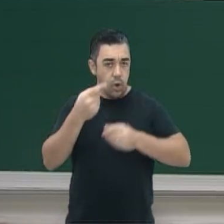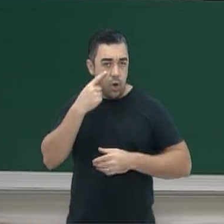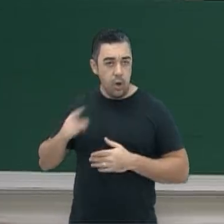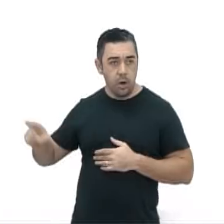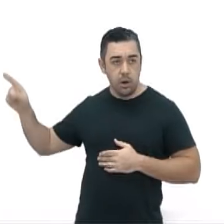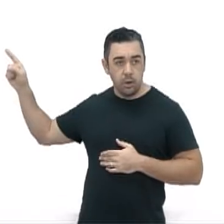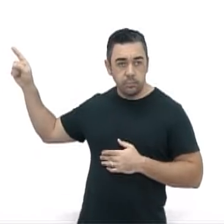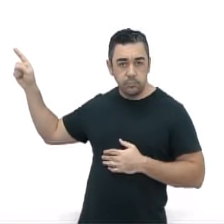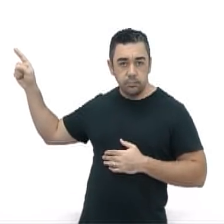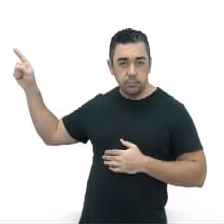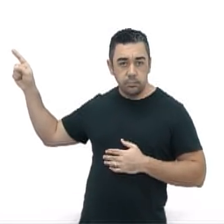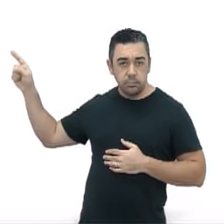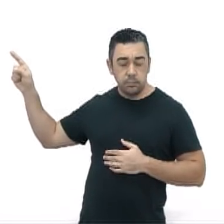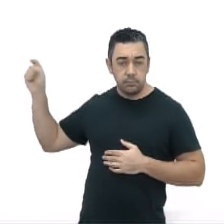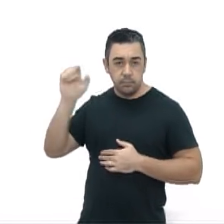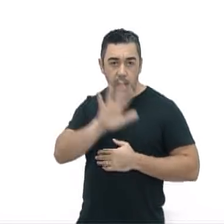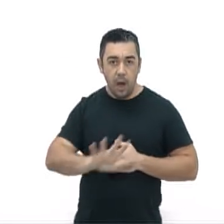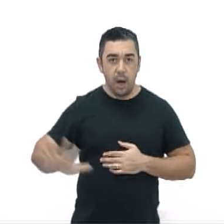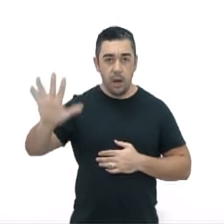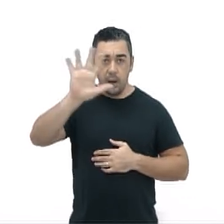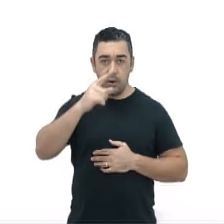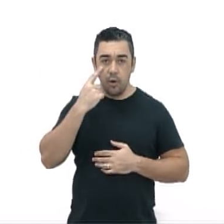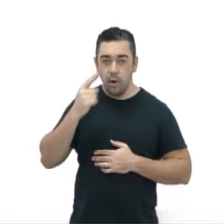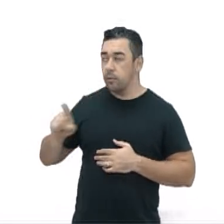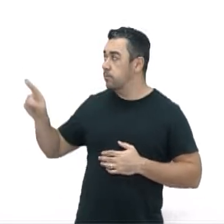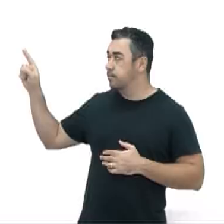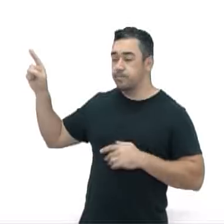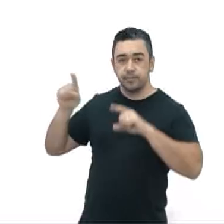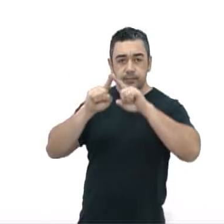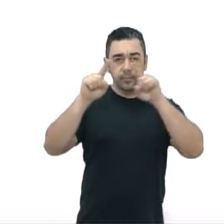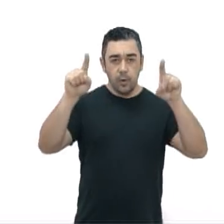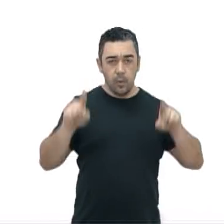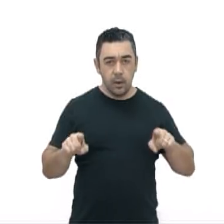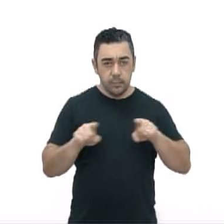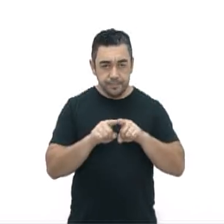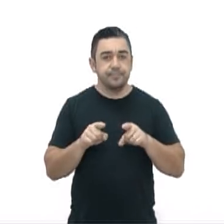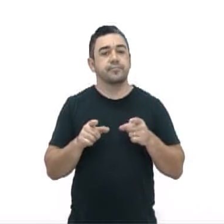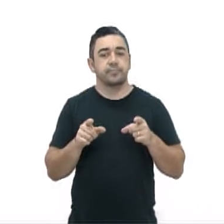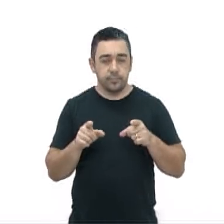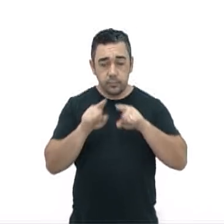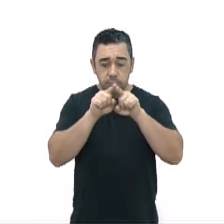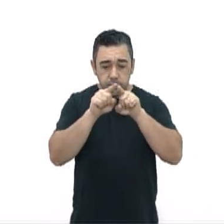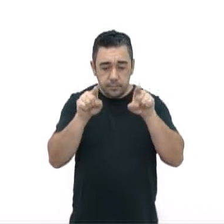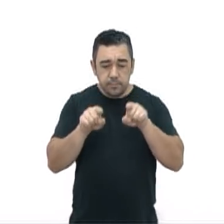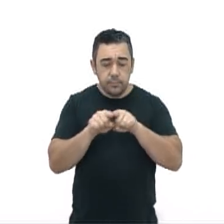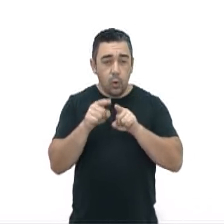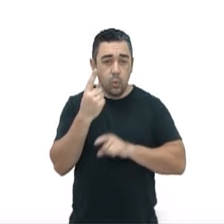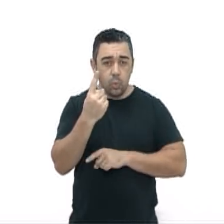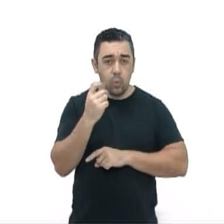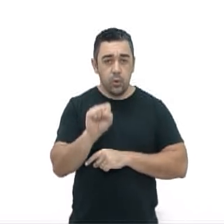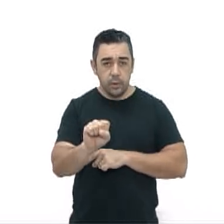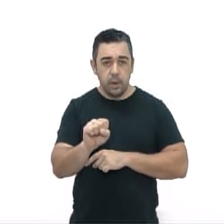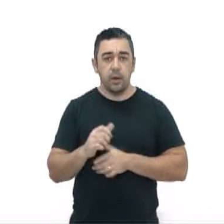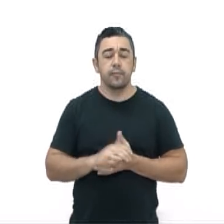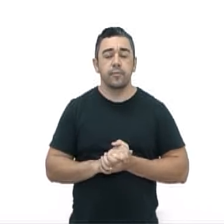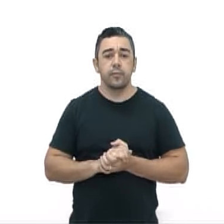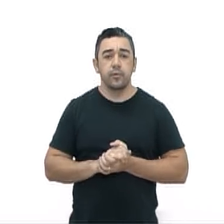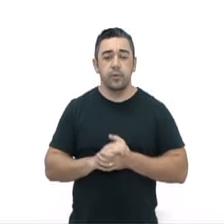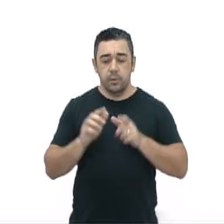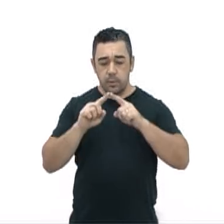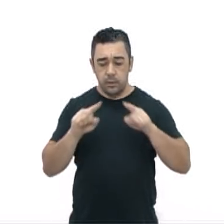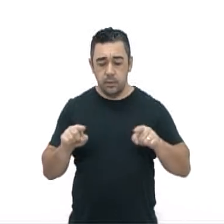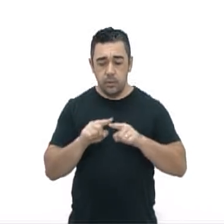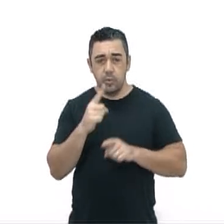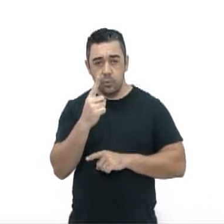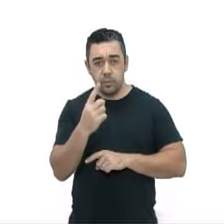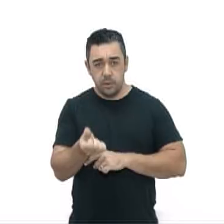professora trouxe em imagem maior. Ó. O quadrado equivale a 1/8. O triângulo menor, 1/16. O